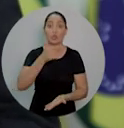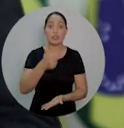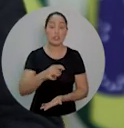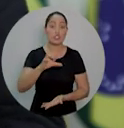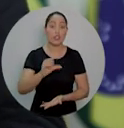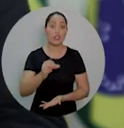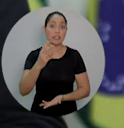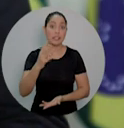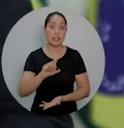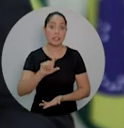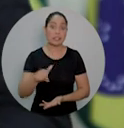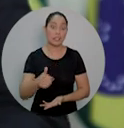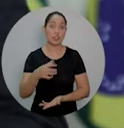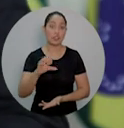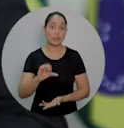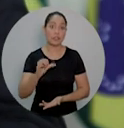é de R$